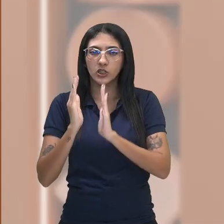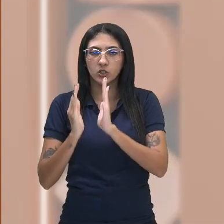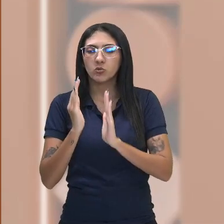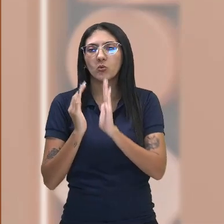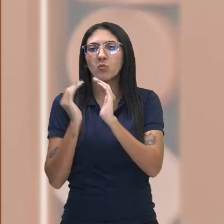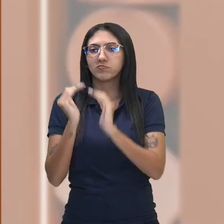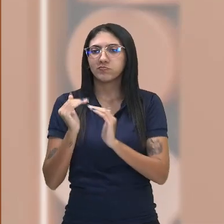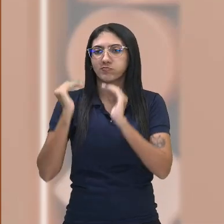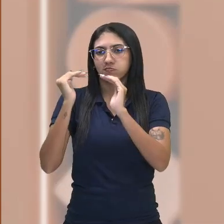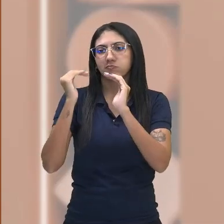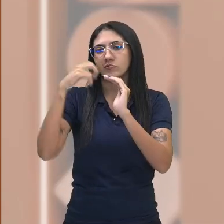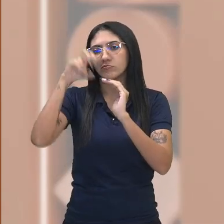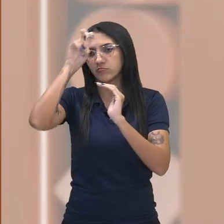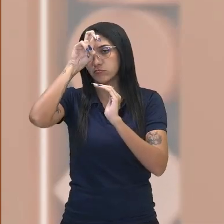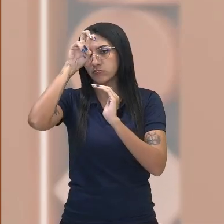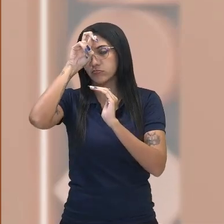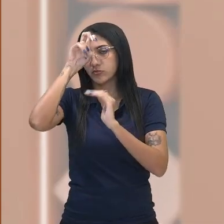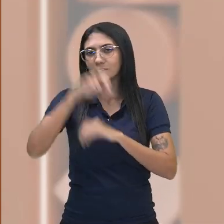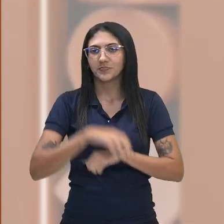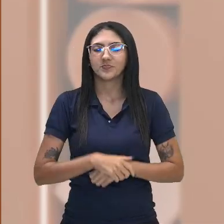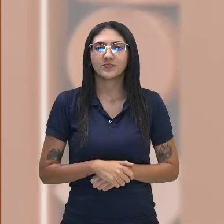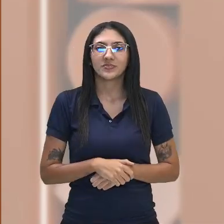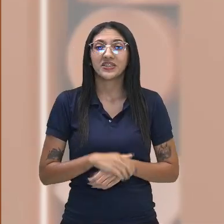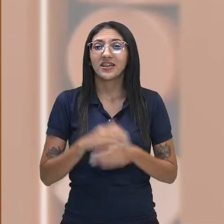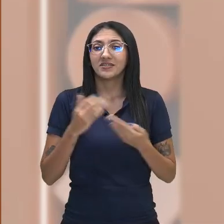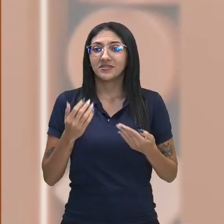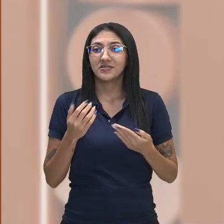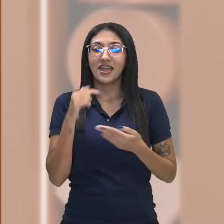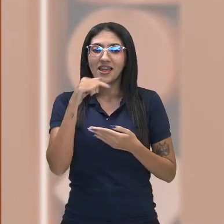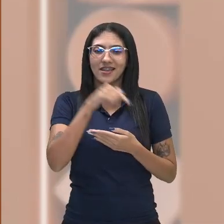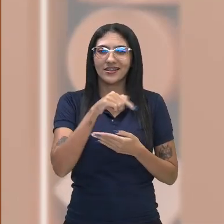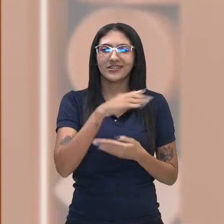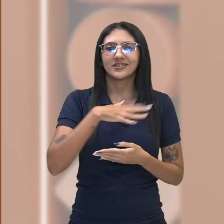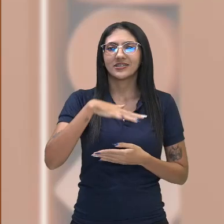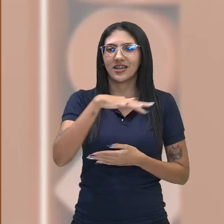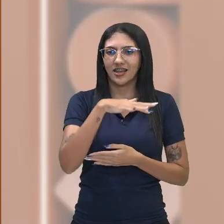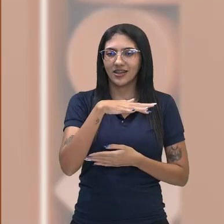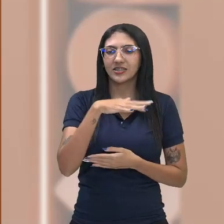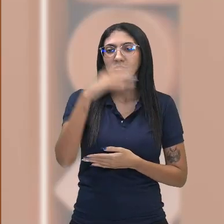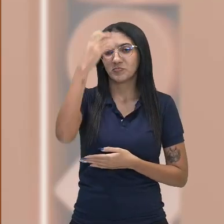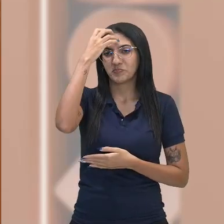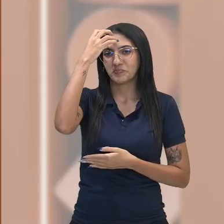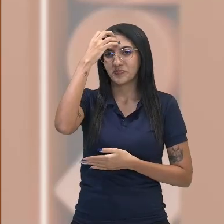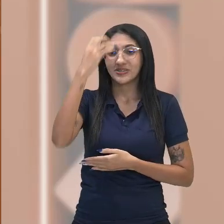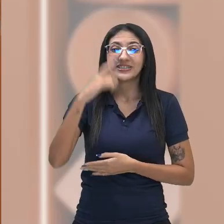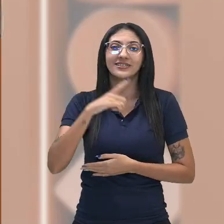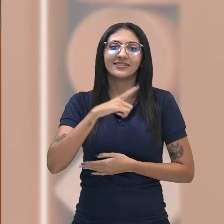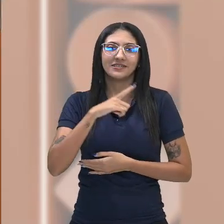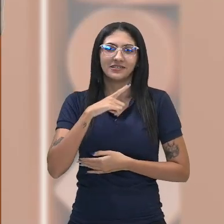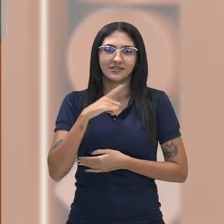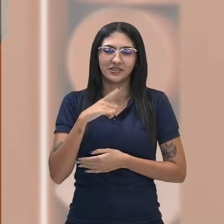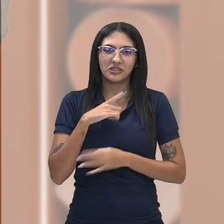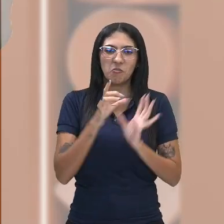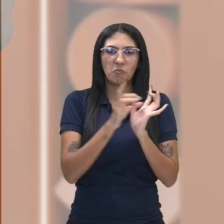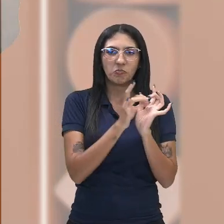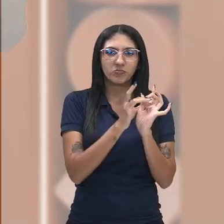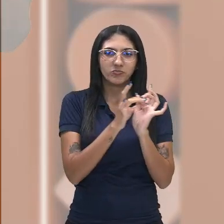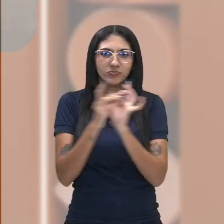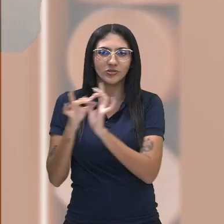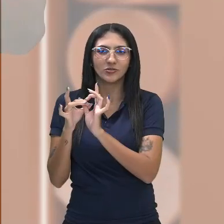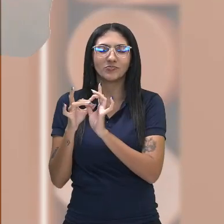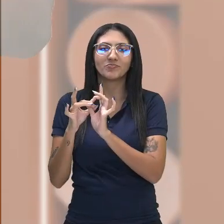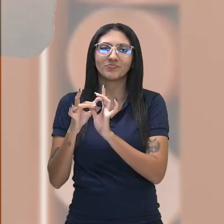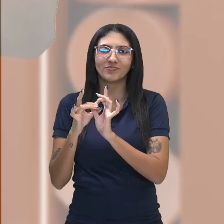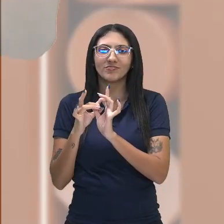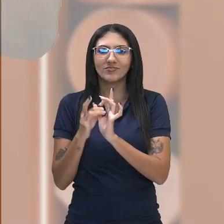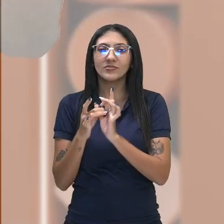do Império Egípcio, não é? E adivinha? Kush, então, estava ali no meio desse bolo todo, acabando se tornando,